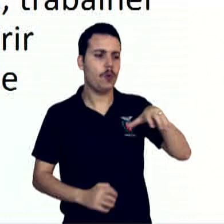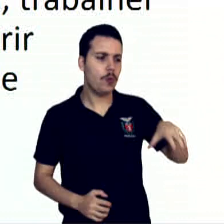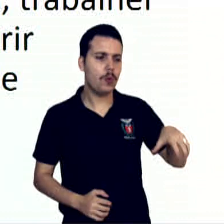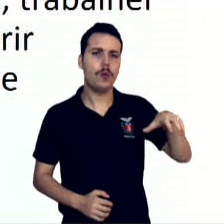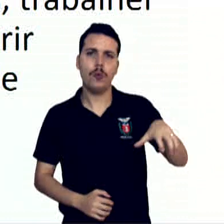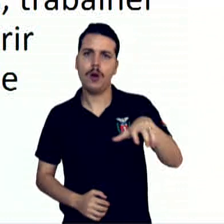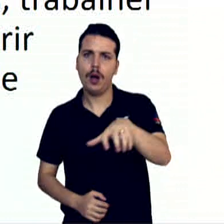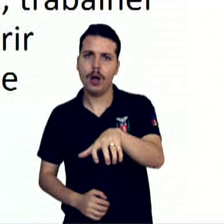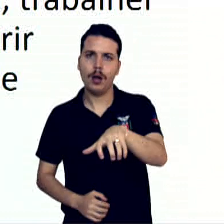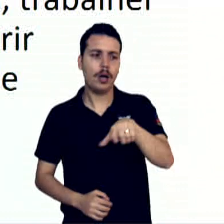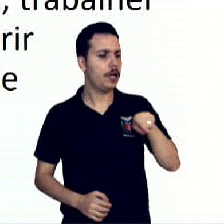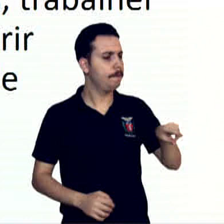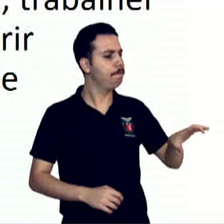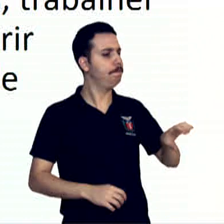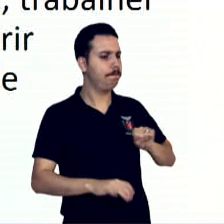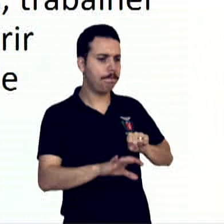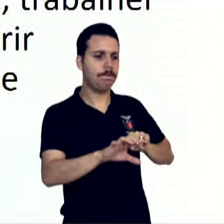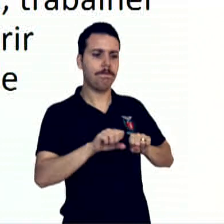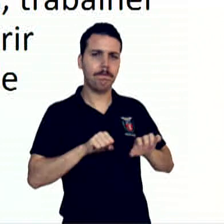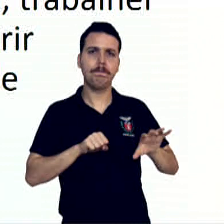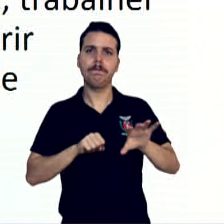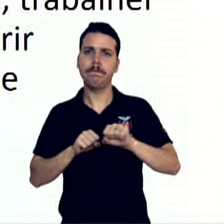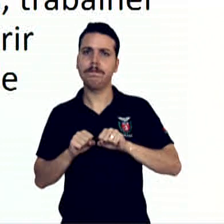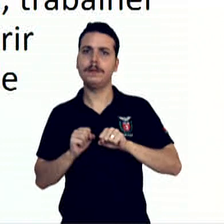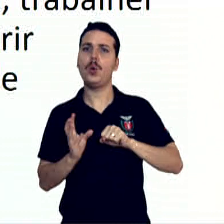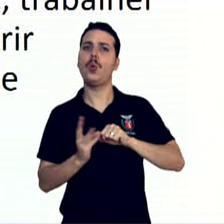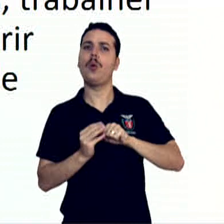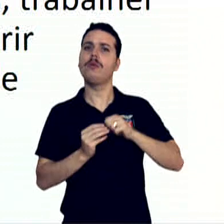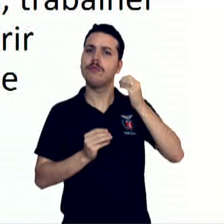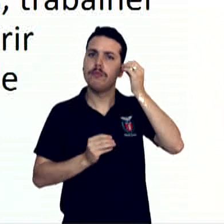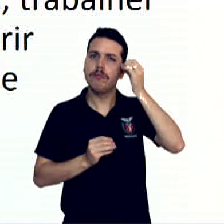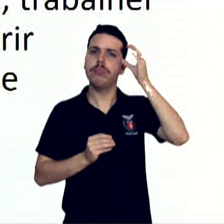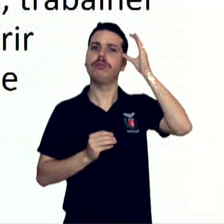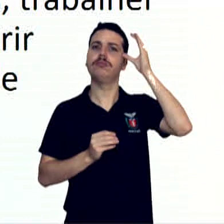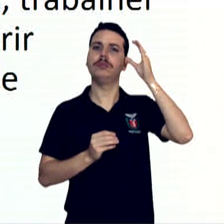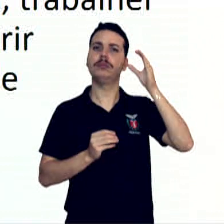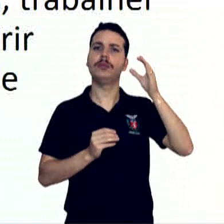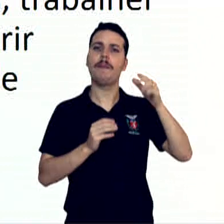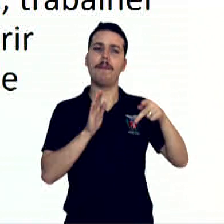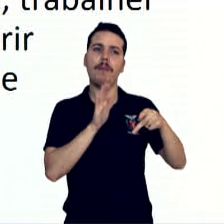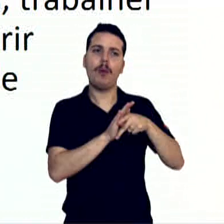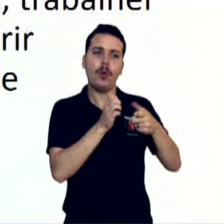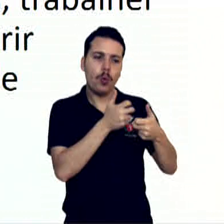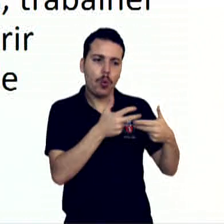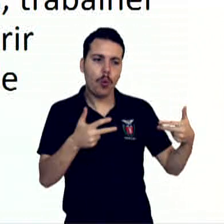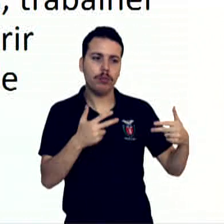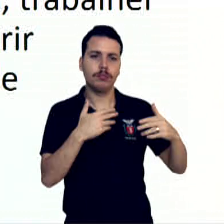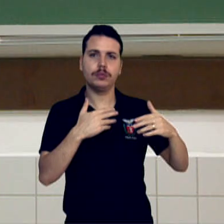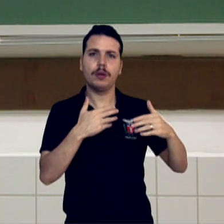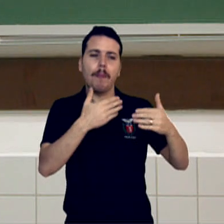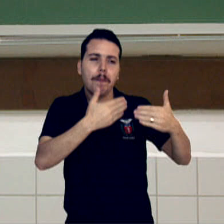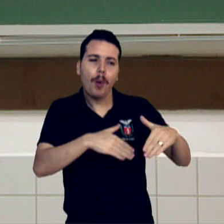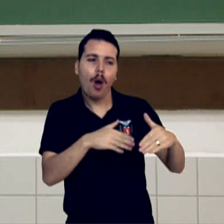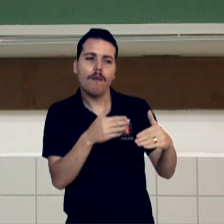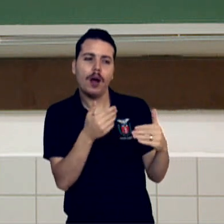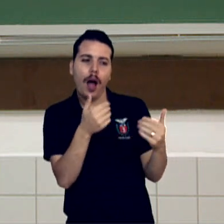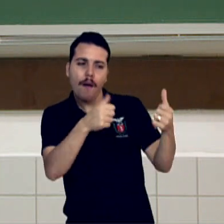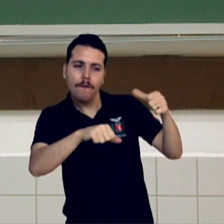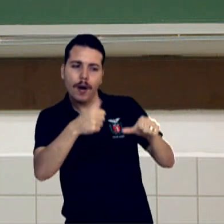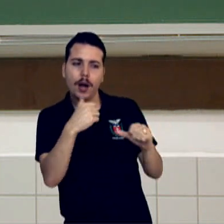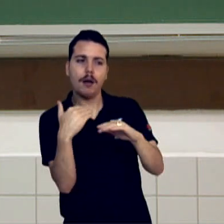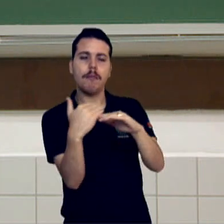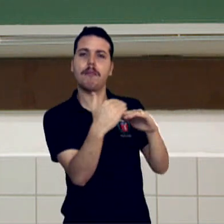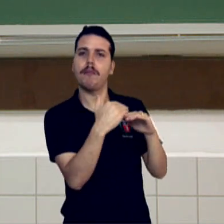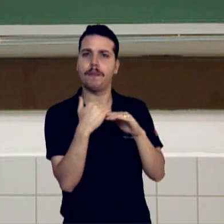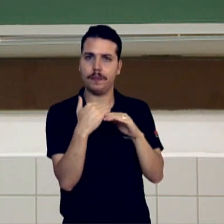desenvolver fortes conhecimentos em aplicações de testes padronizados, entre outros. Então, você sabe que